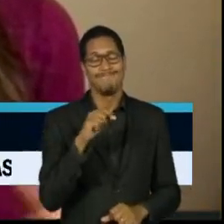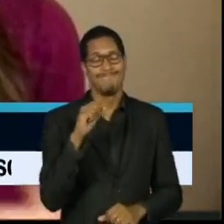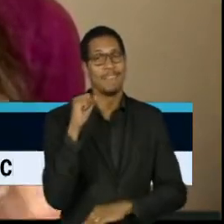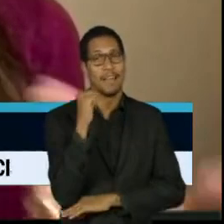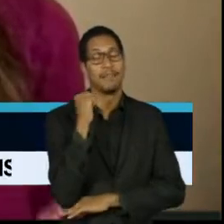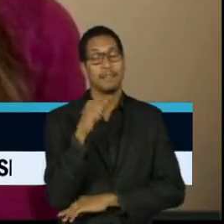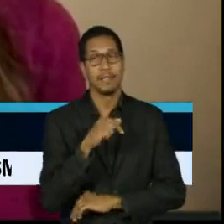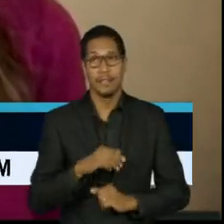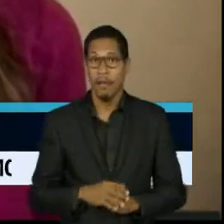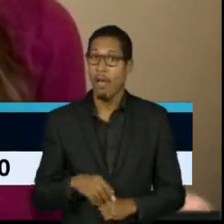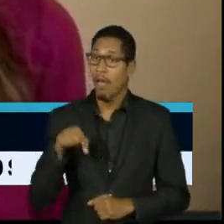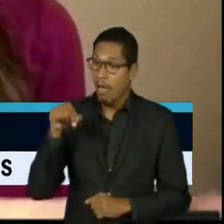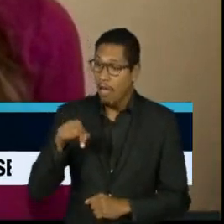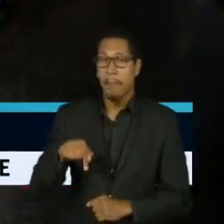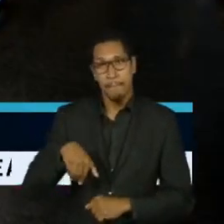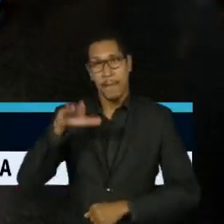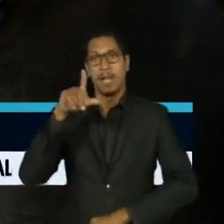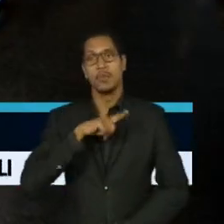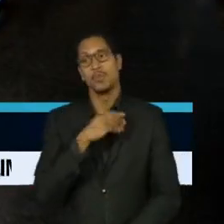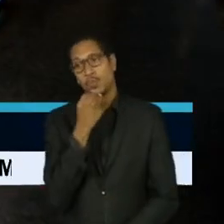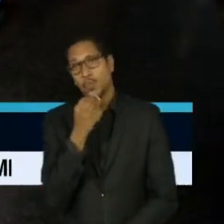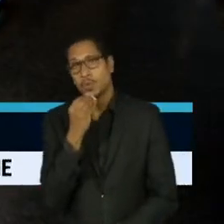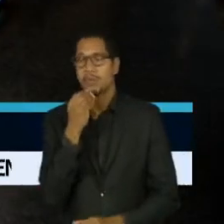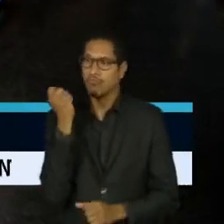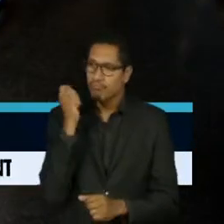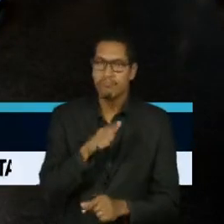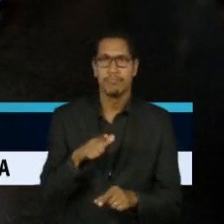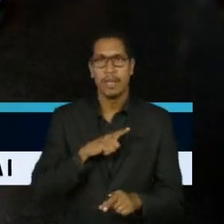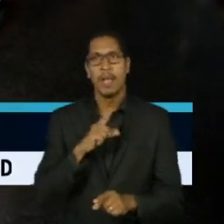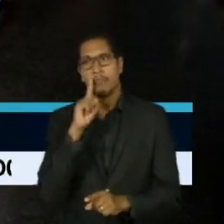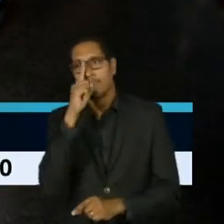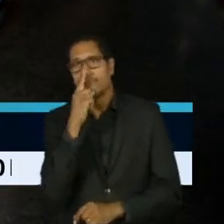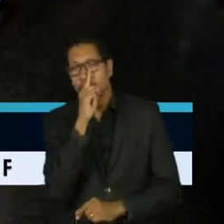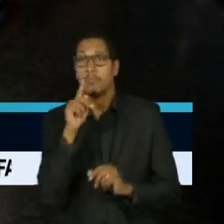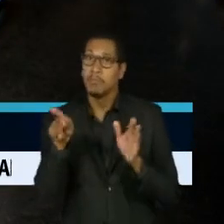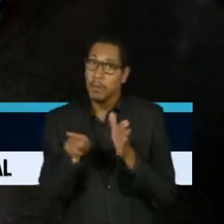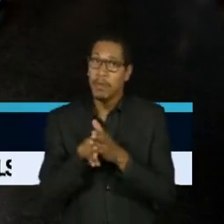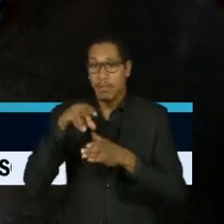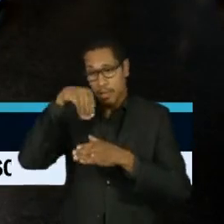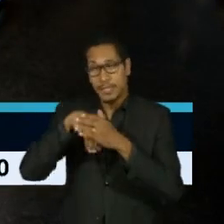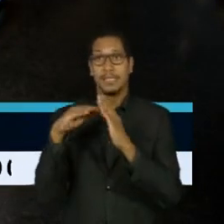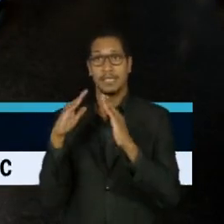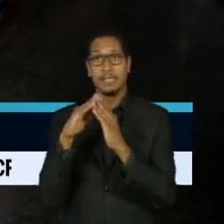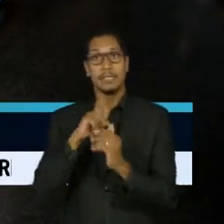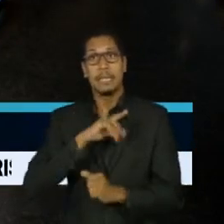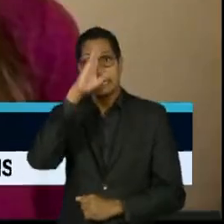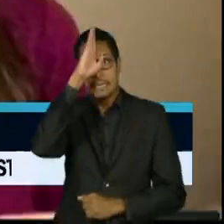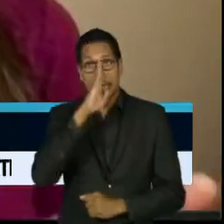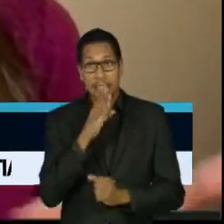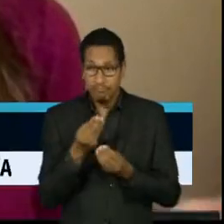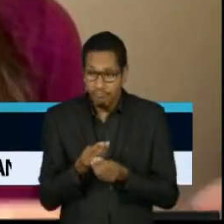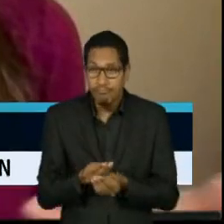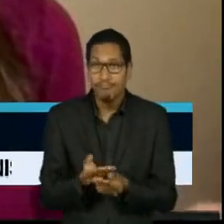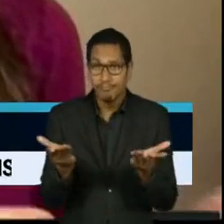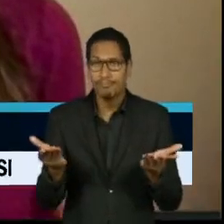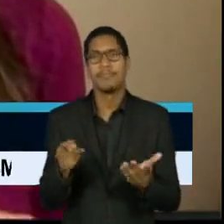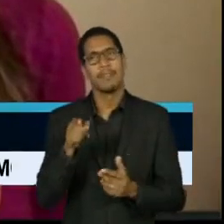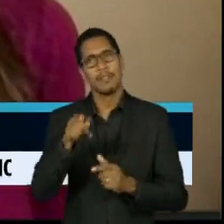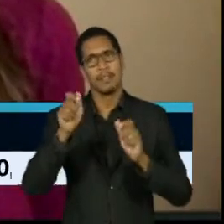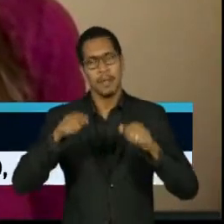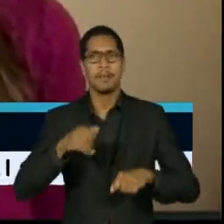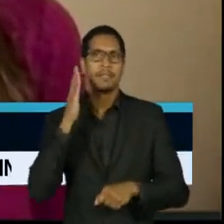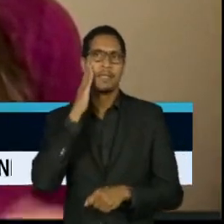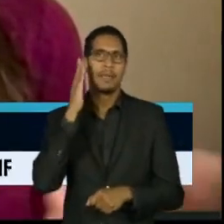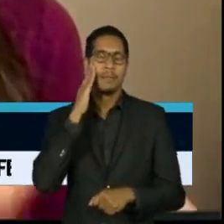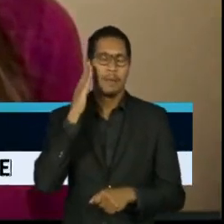menos, com essa maior acessibilidade aos testes que você se testa em casa e distribuição gratuita pelo governo, pelo menos você vai ter uma